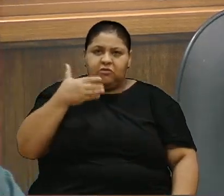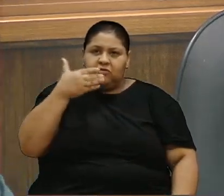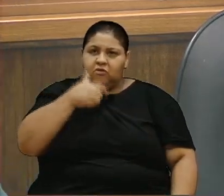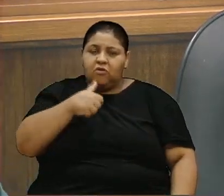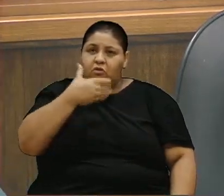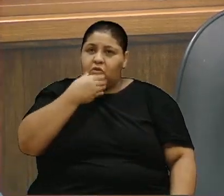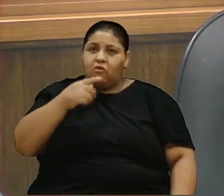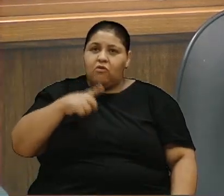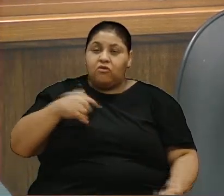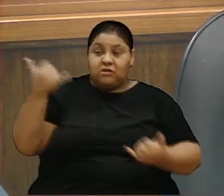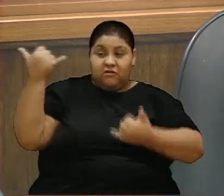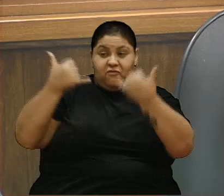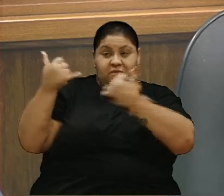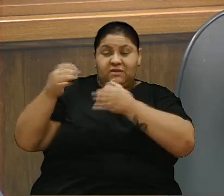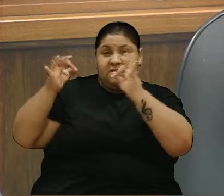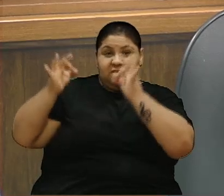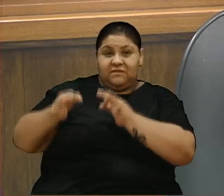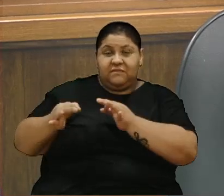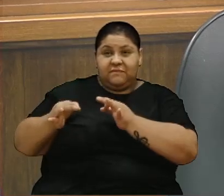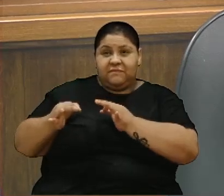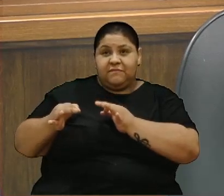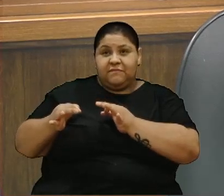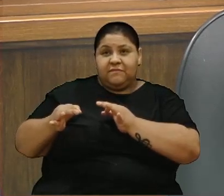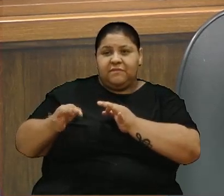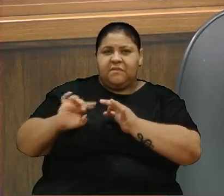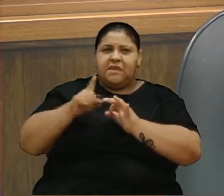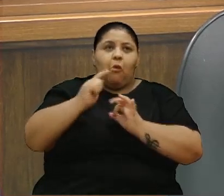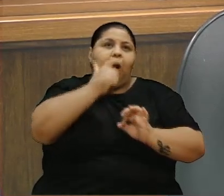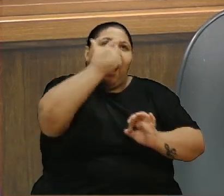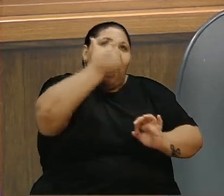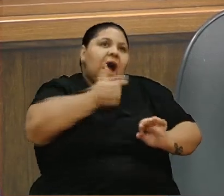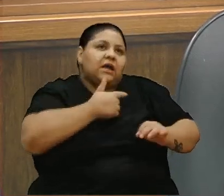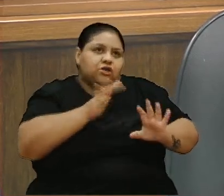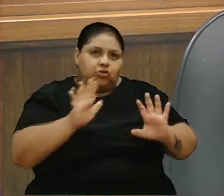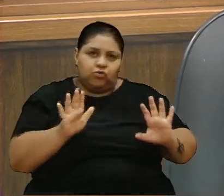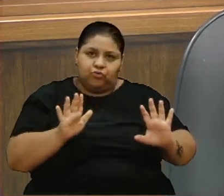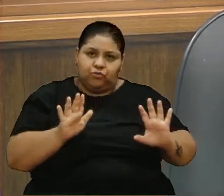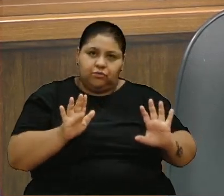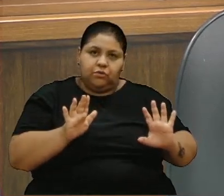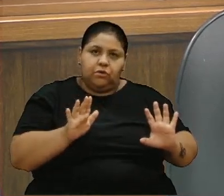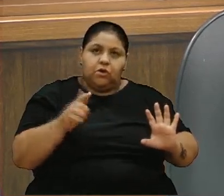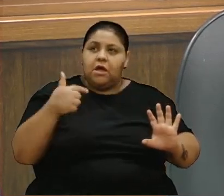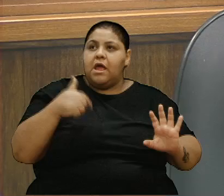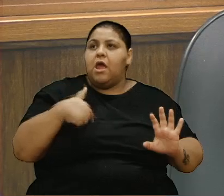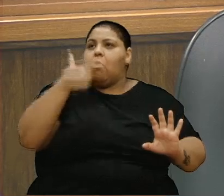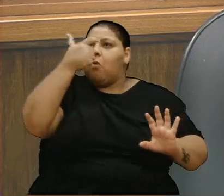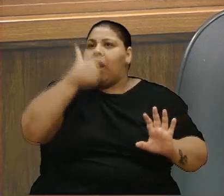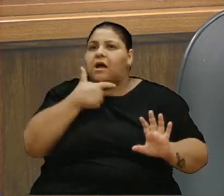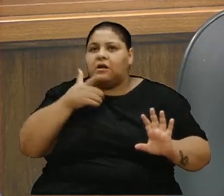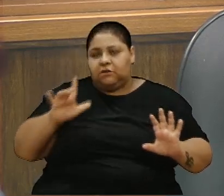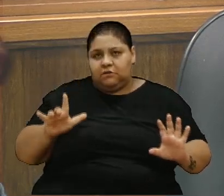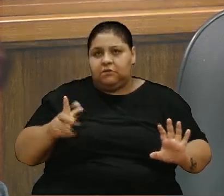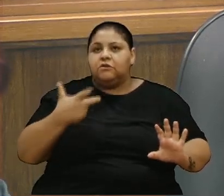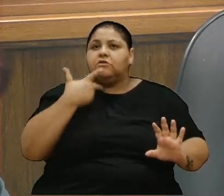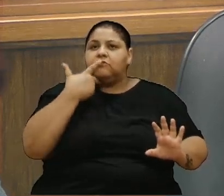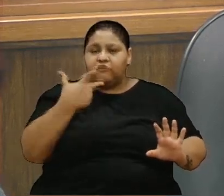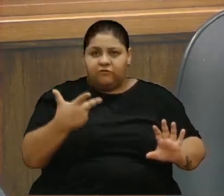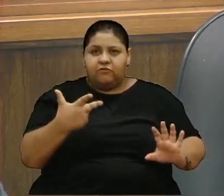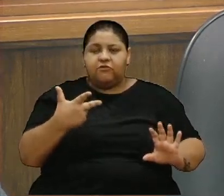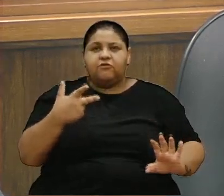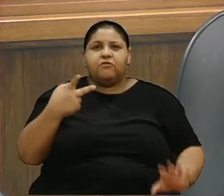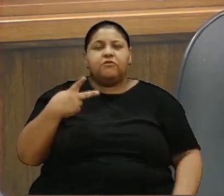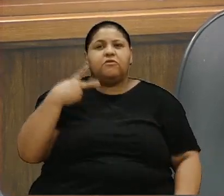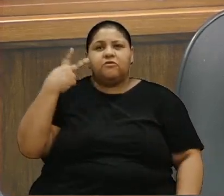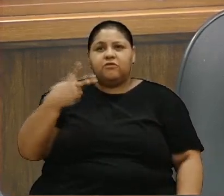de informações reais, não de achismos ou, eu acho, e cito aqui, inclusive, o que o